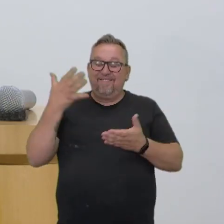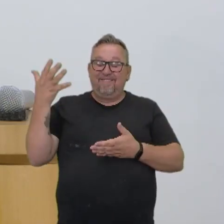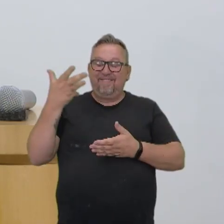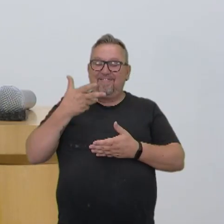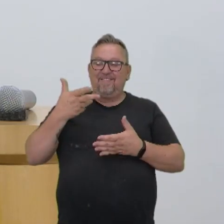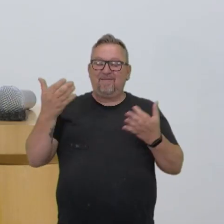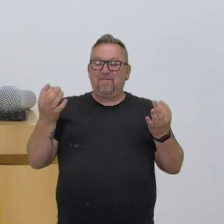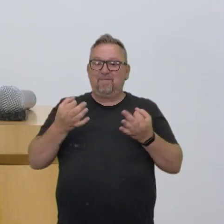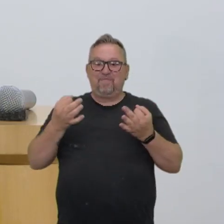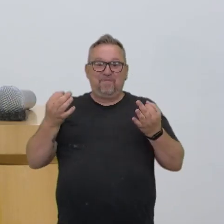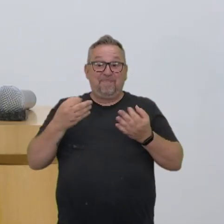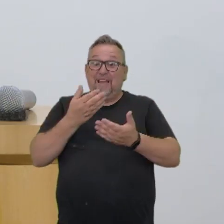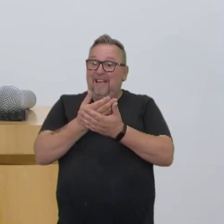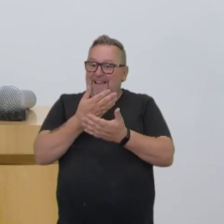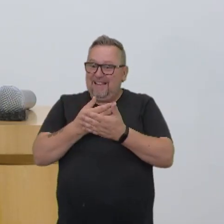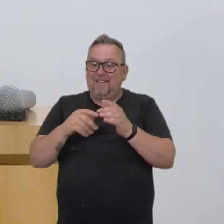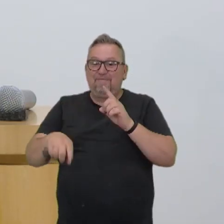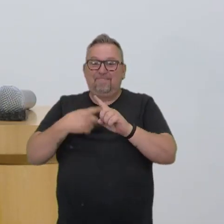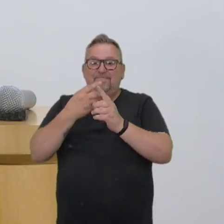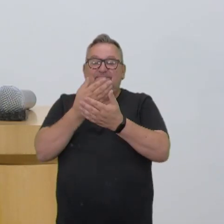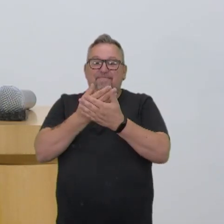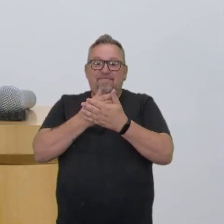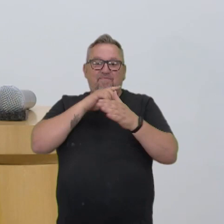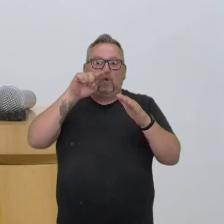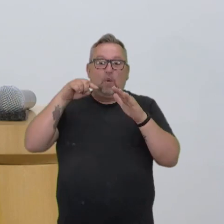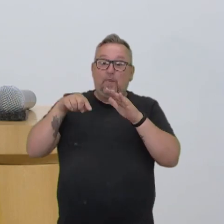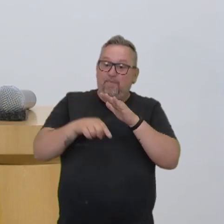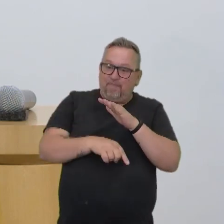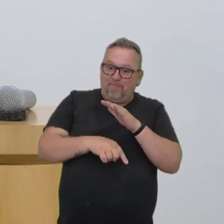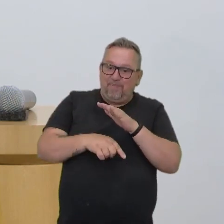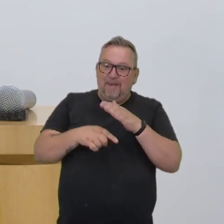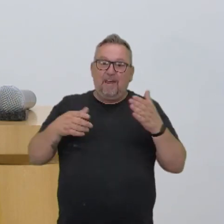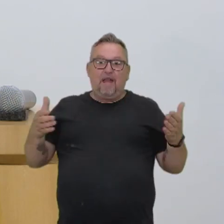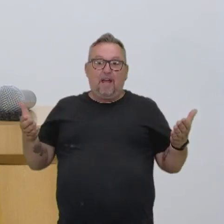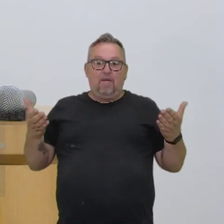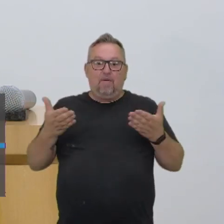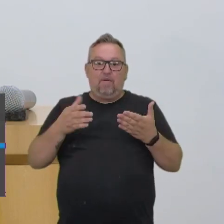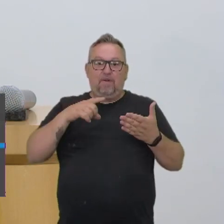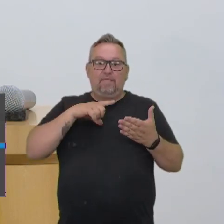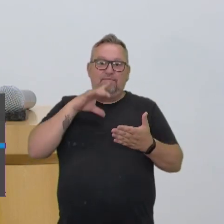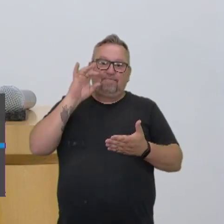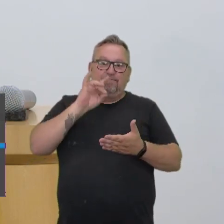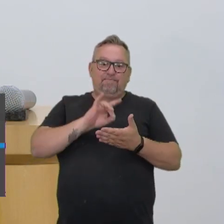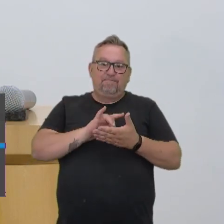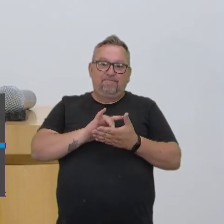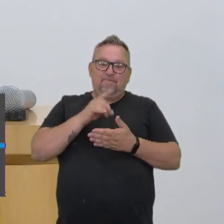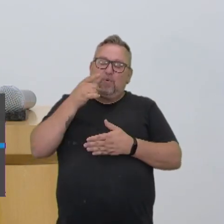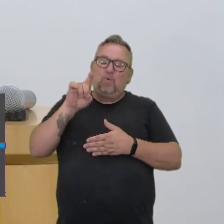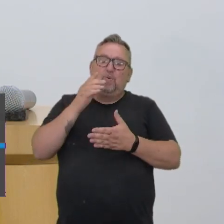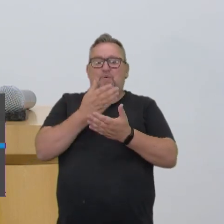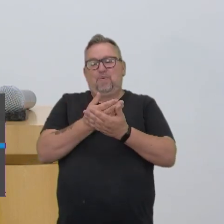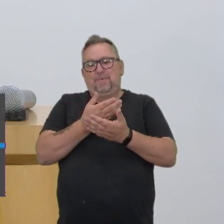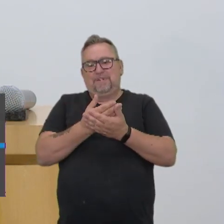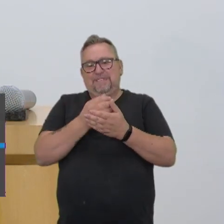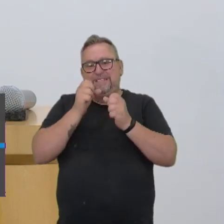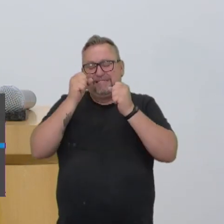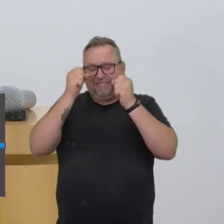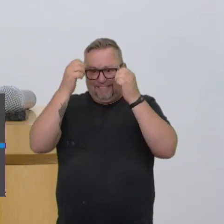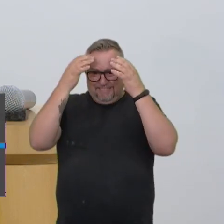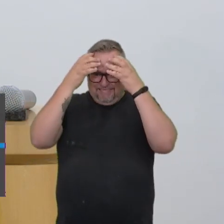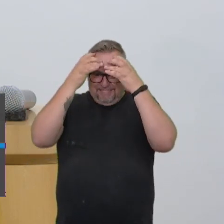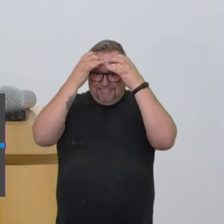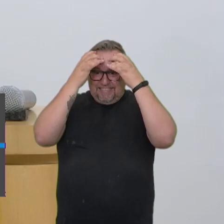maravilhosos, perfeitos estudantes para mais uma aula do nosso aprofundamento. Agora, efetivamente, a nossa última aula. Não